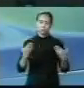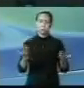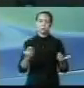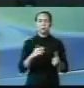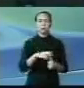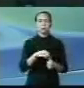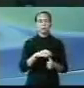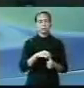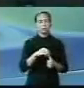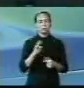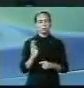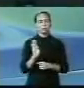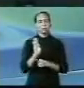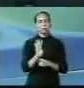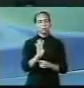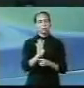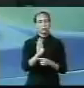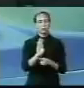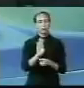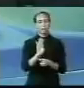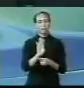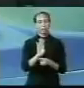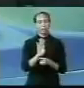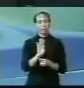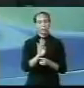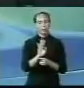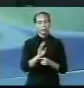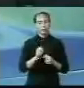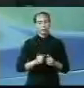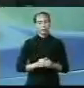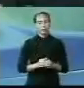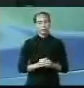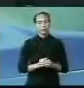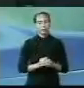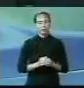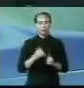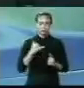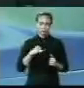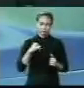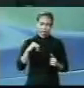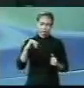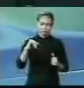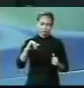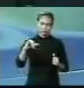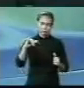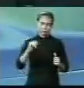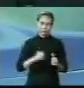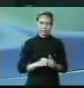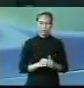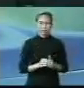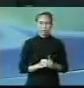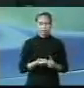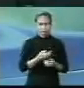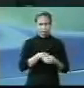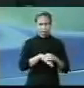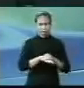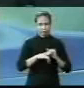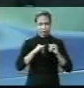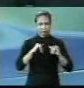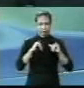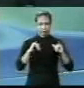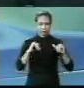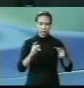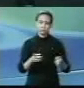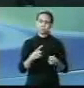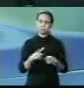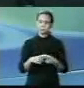segurança, digamos assim, a segurança da informação que trafega na sua rede? Porque se forem dados valiosos,